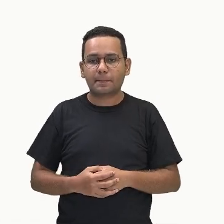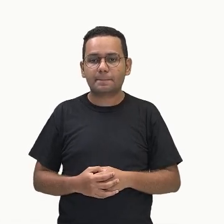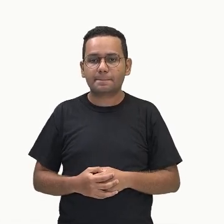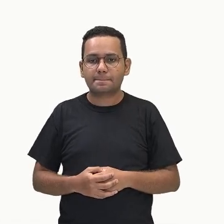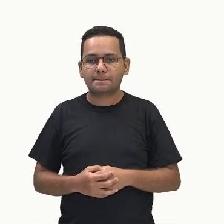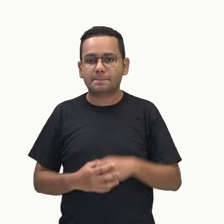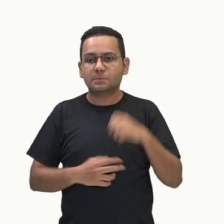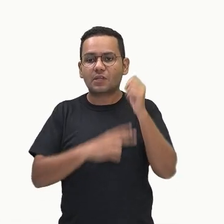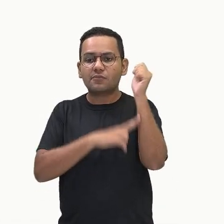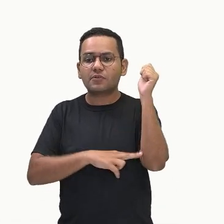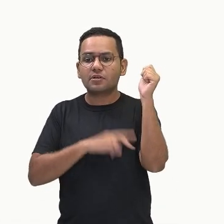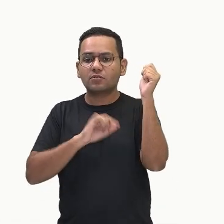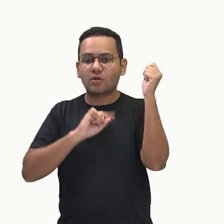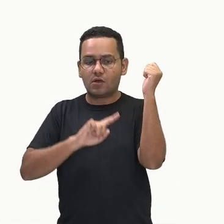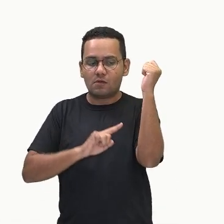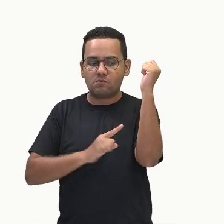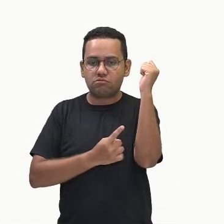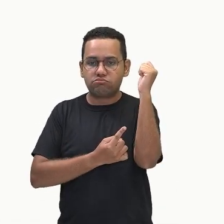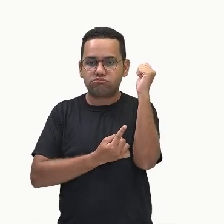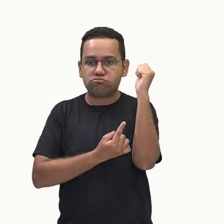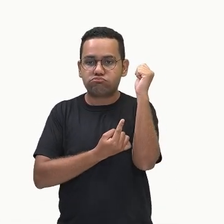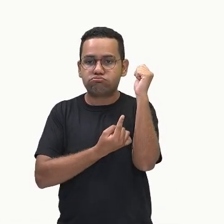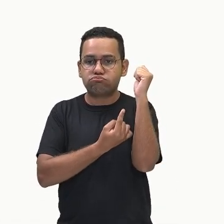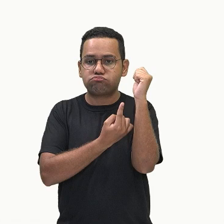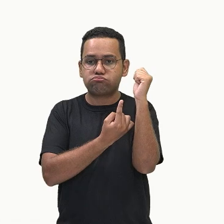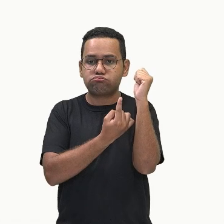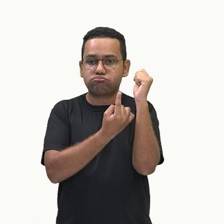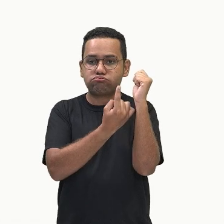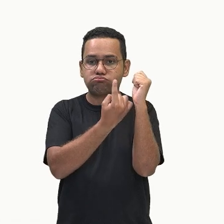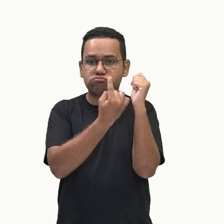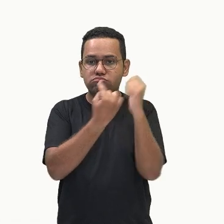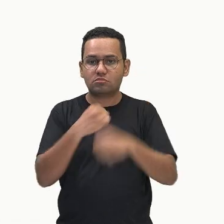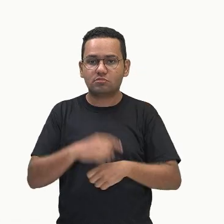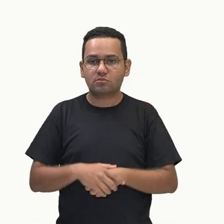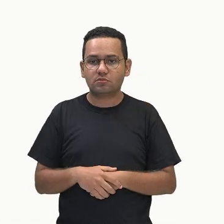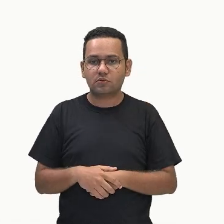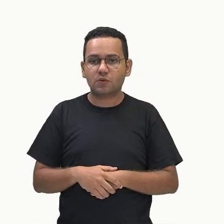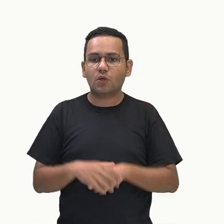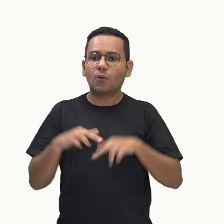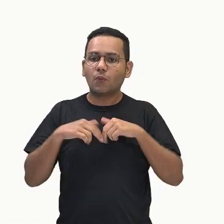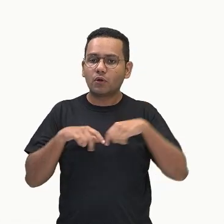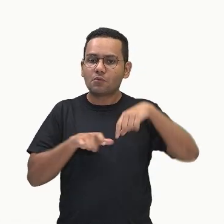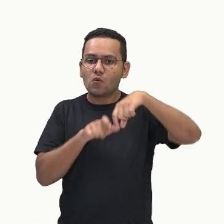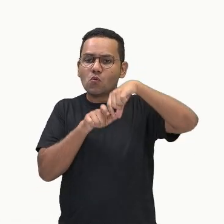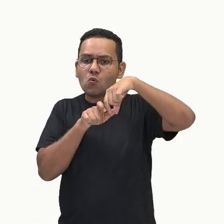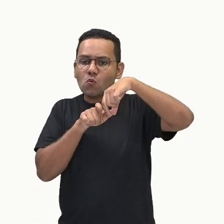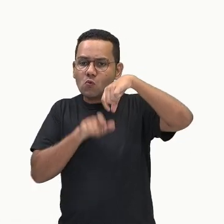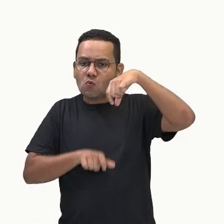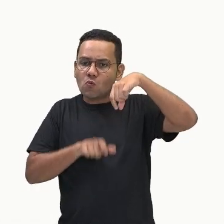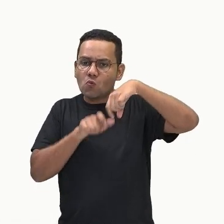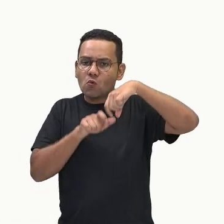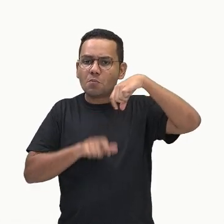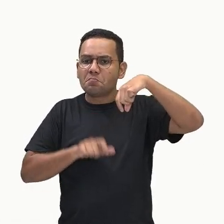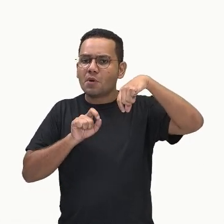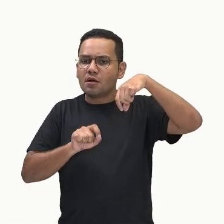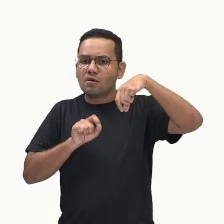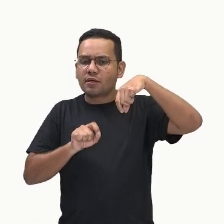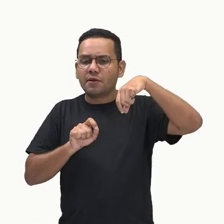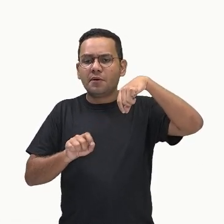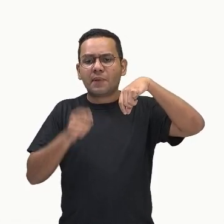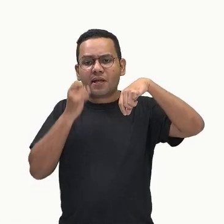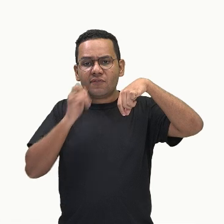sentido? Subindo. E a veia, ela possui essas válvulas, para que o sangue não